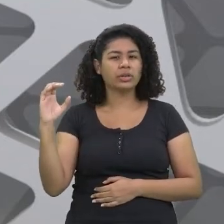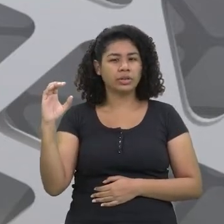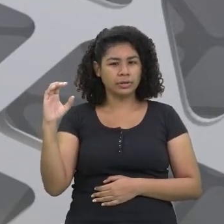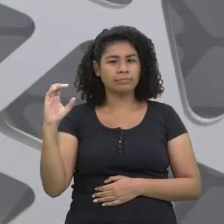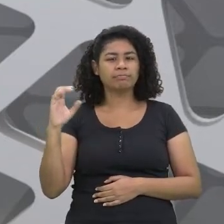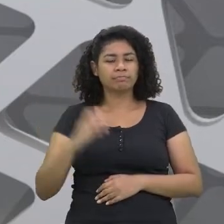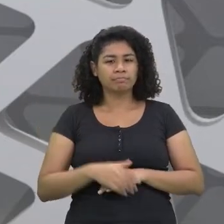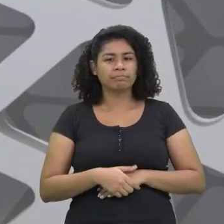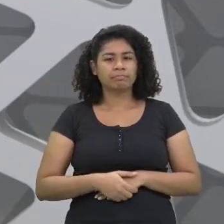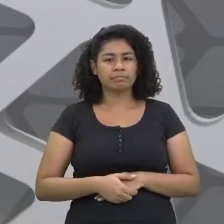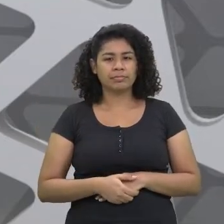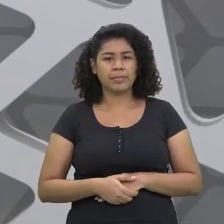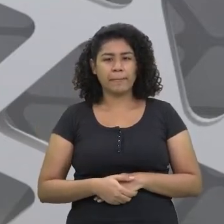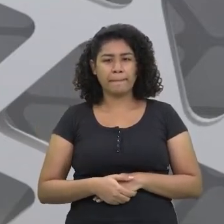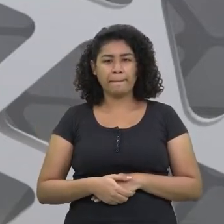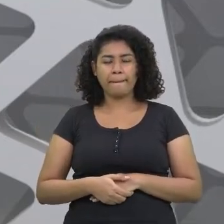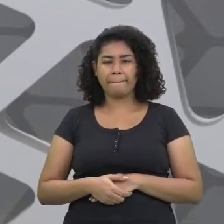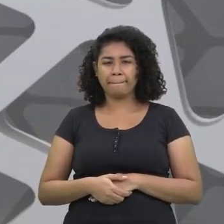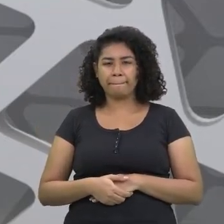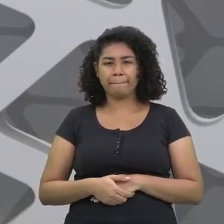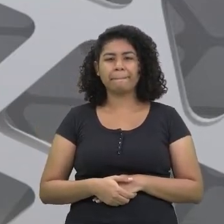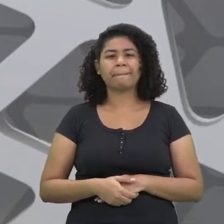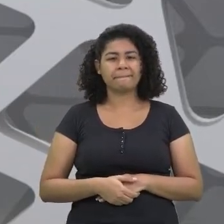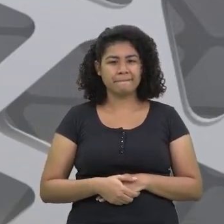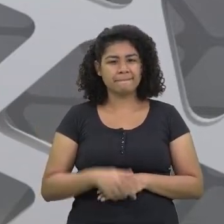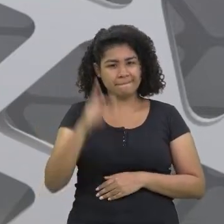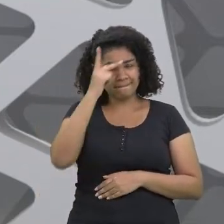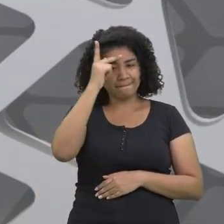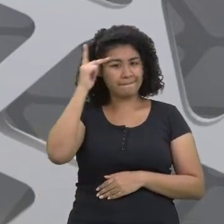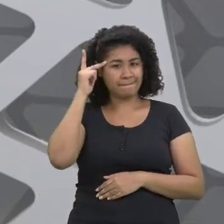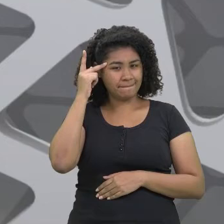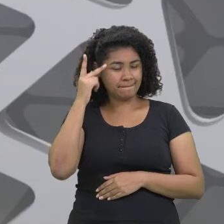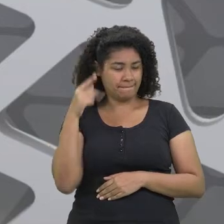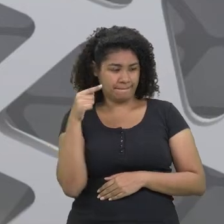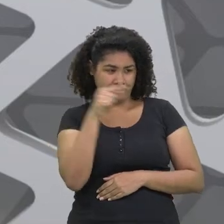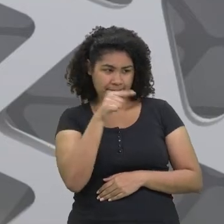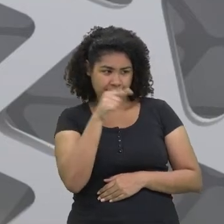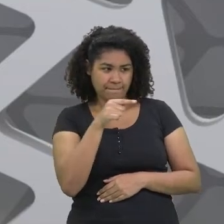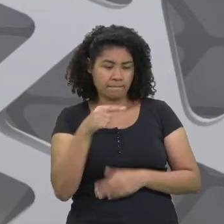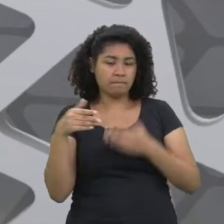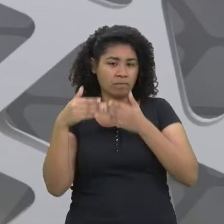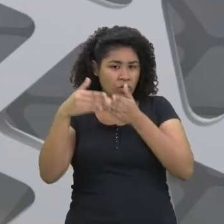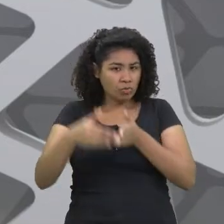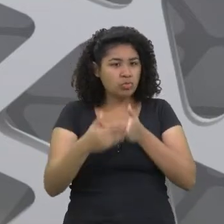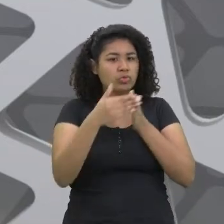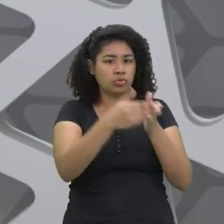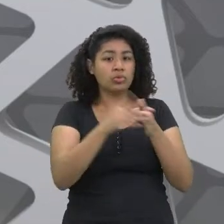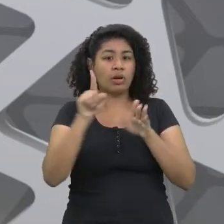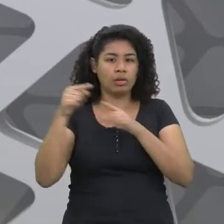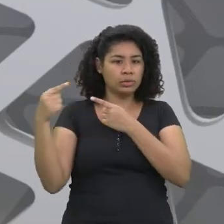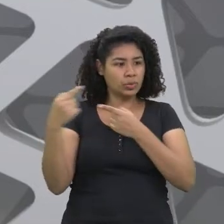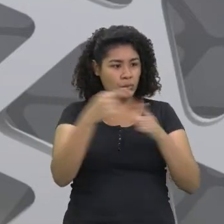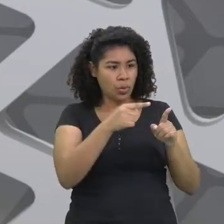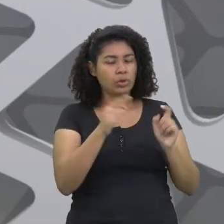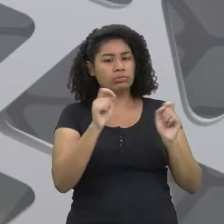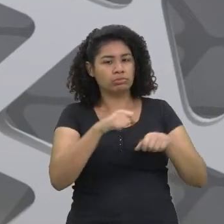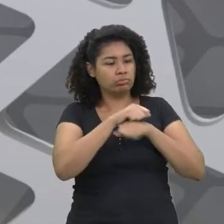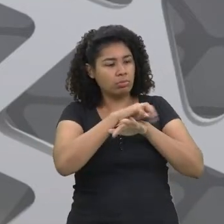convertidos, né, que se tornariam, quando chegasse lá, os gentios da terra. Então faz parte da reação da Igreja Católica na